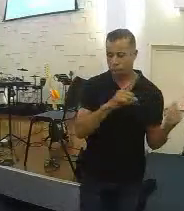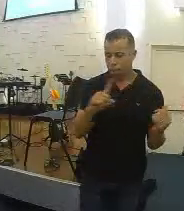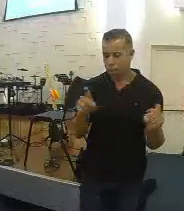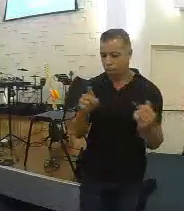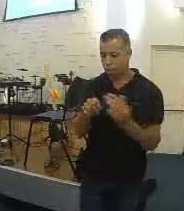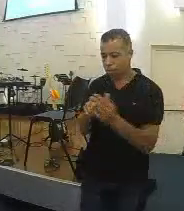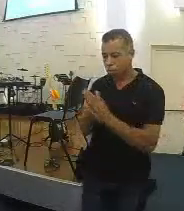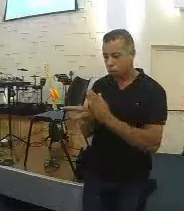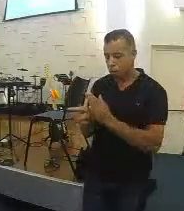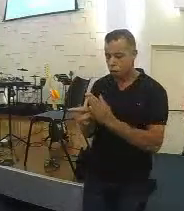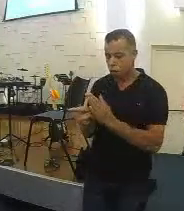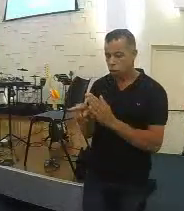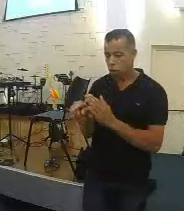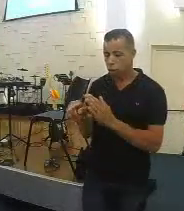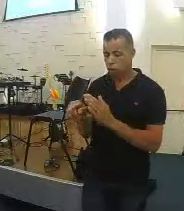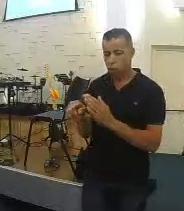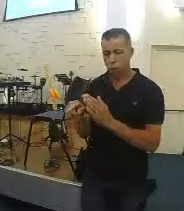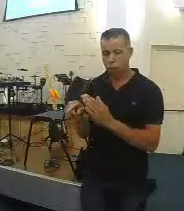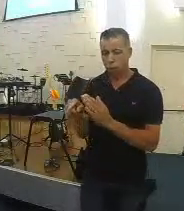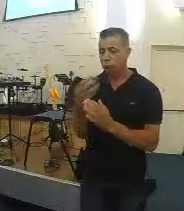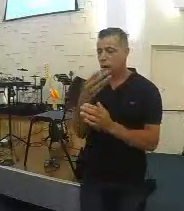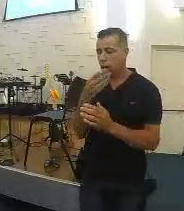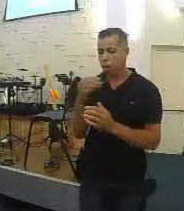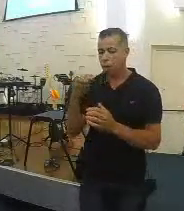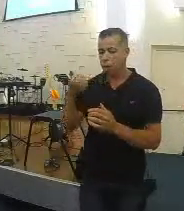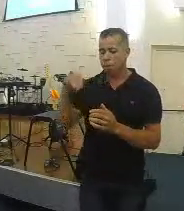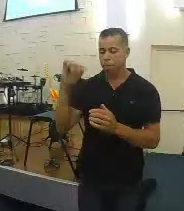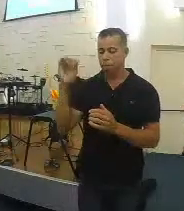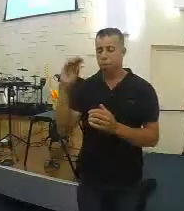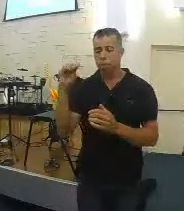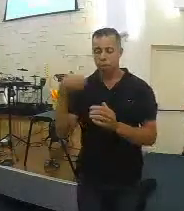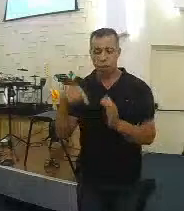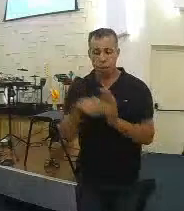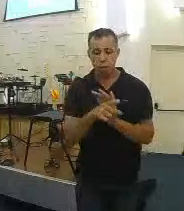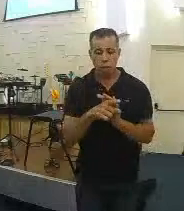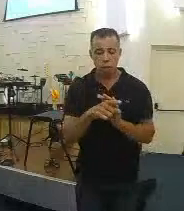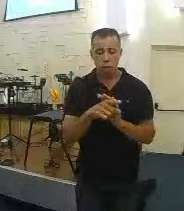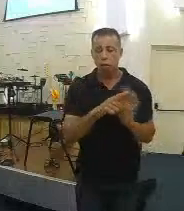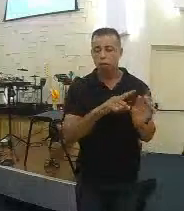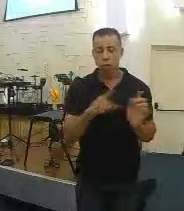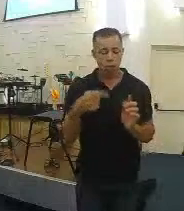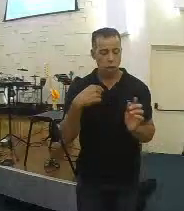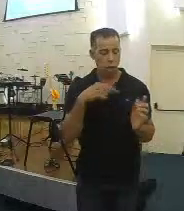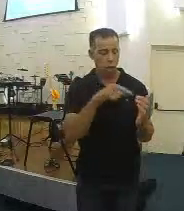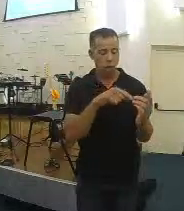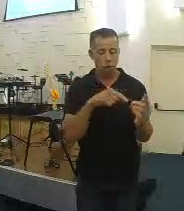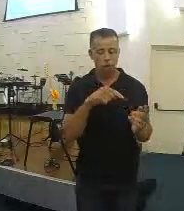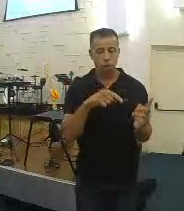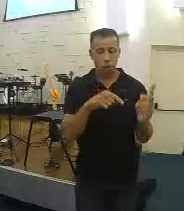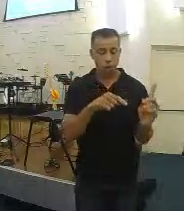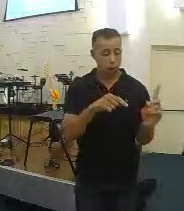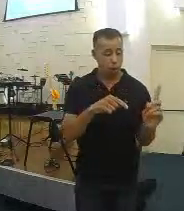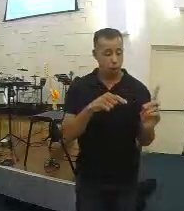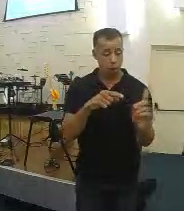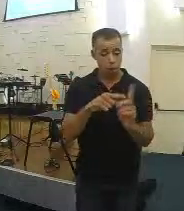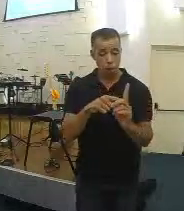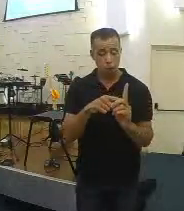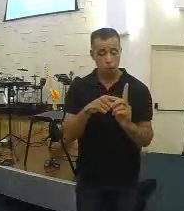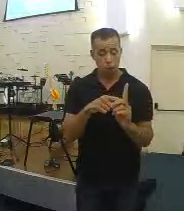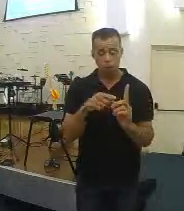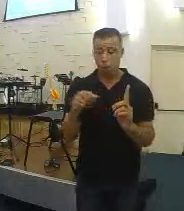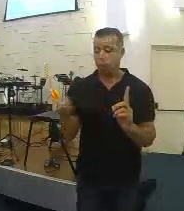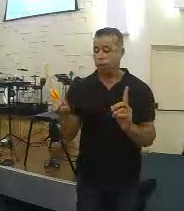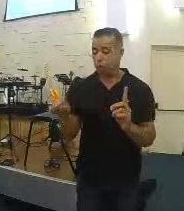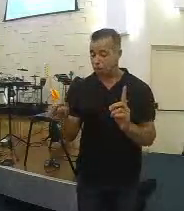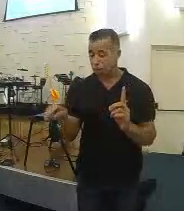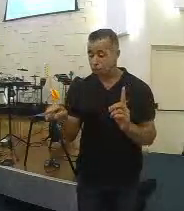lhe respondeu: Sou levita de Belém de Judá e vou ficar onde melhor me parecer. Então lhe disse Mica: